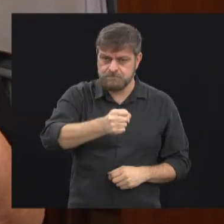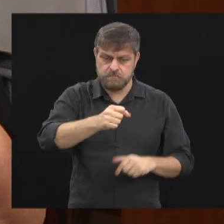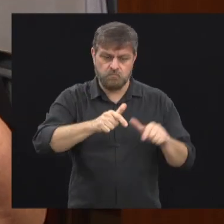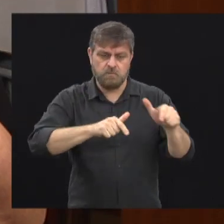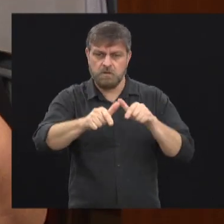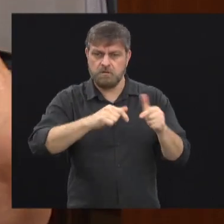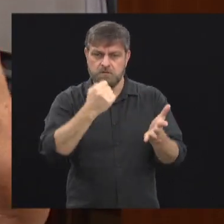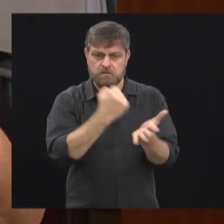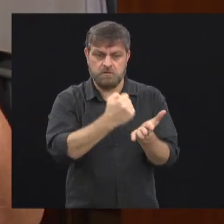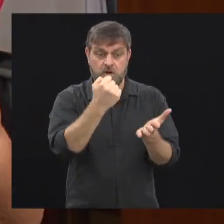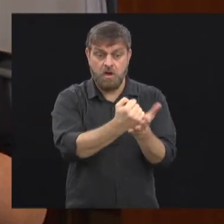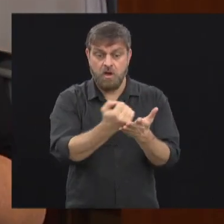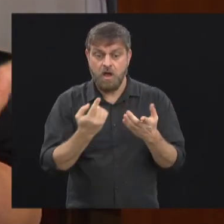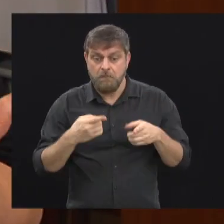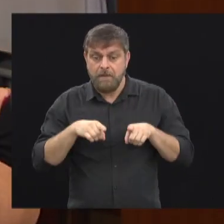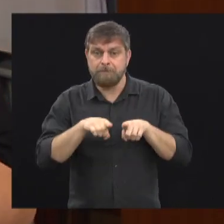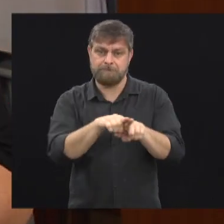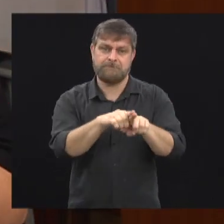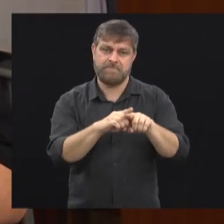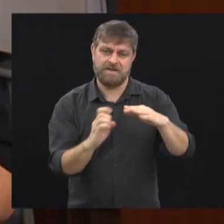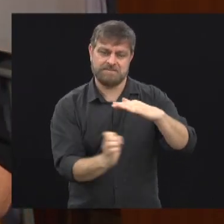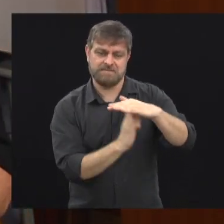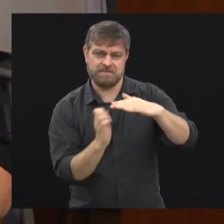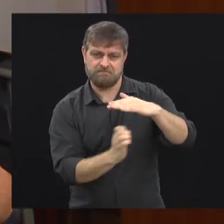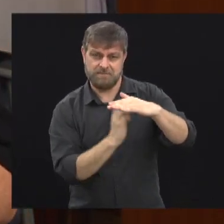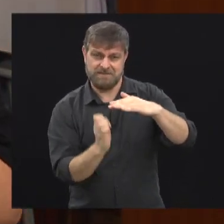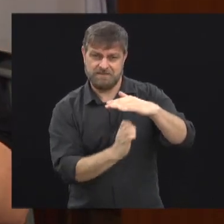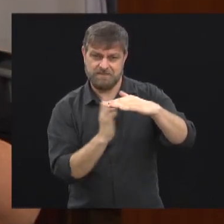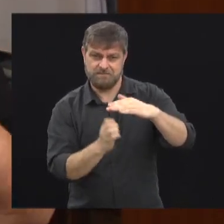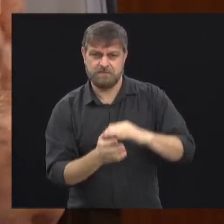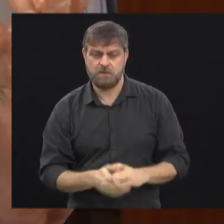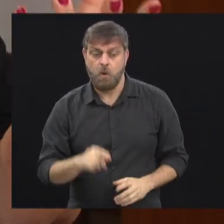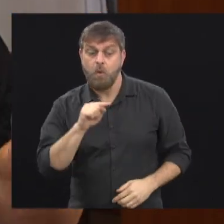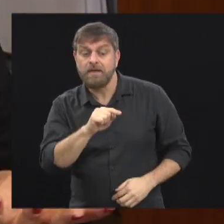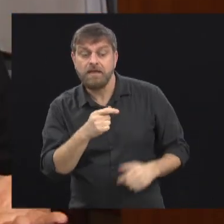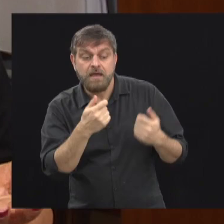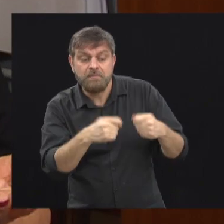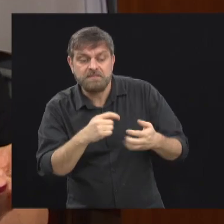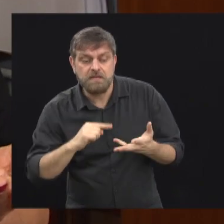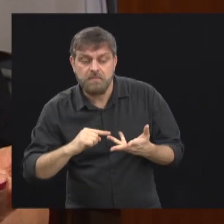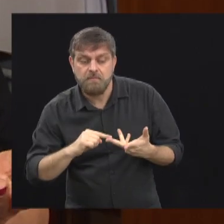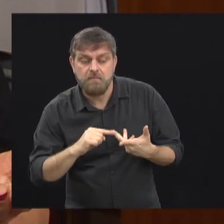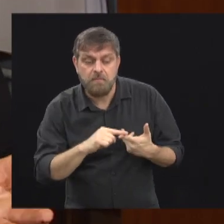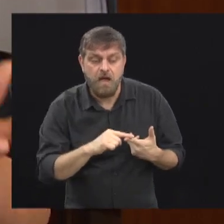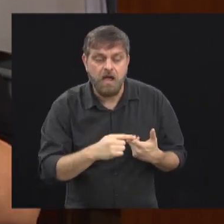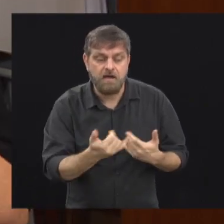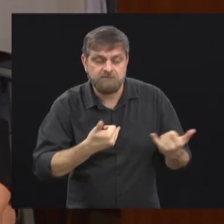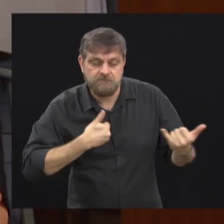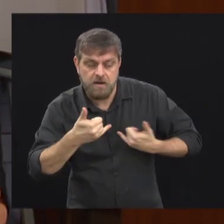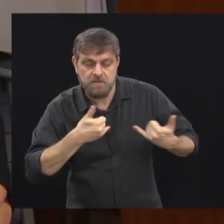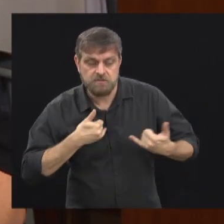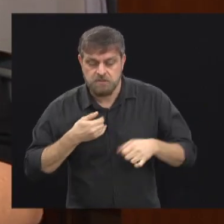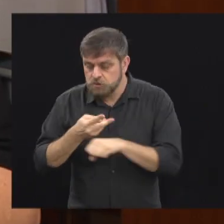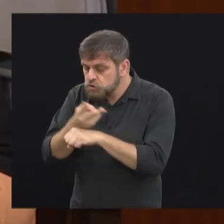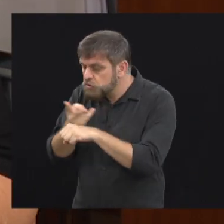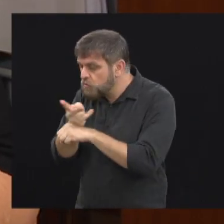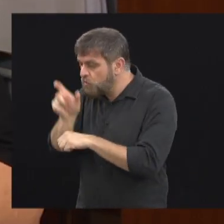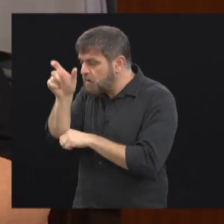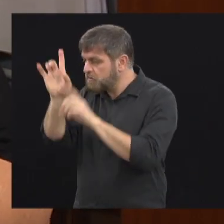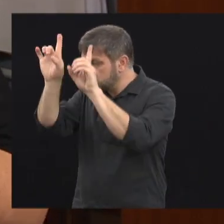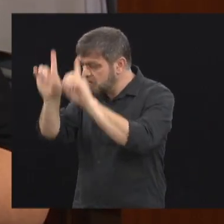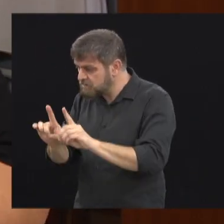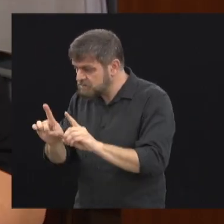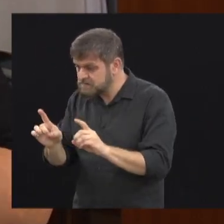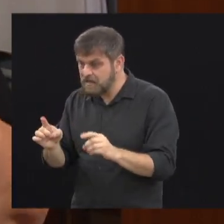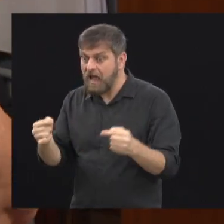uma parceria com a empresa no sentido de assim, o que é que essa empresa precisa? Para daí a gente trabalhar